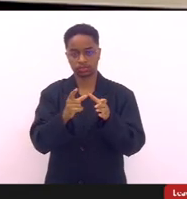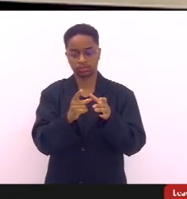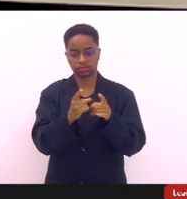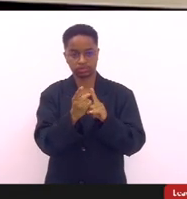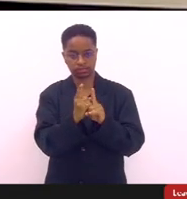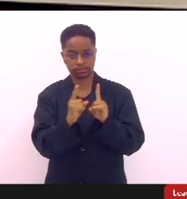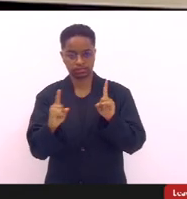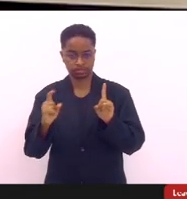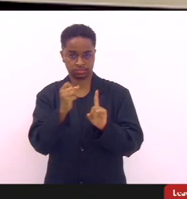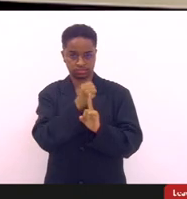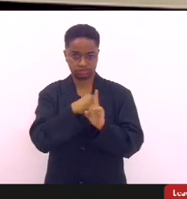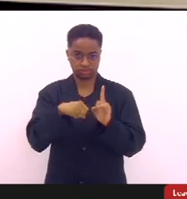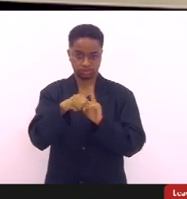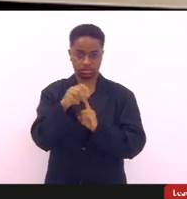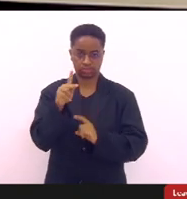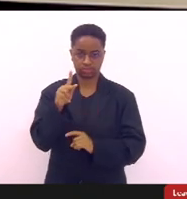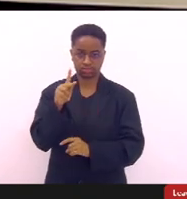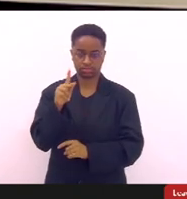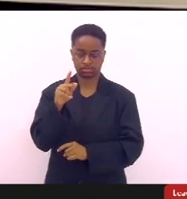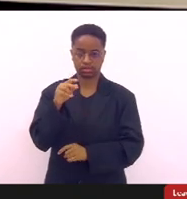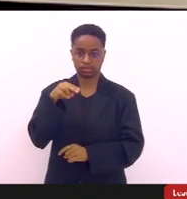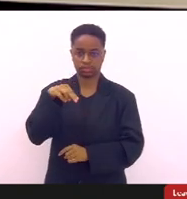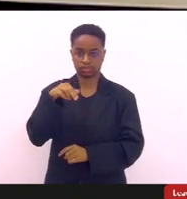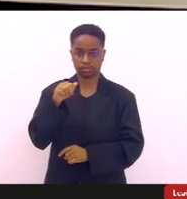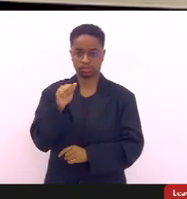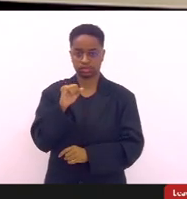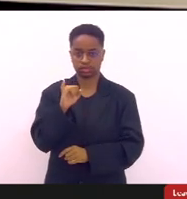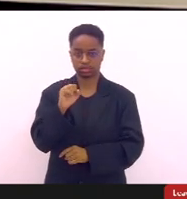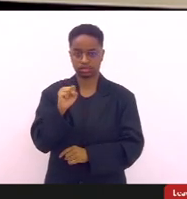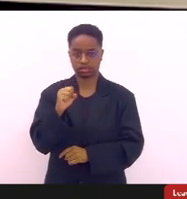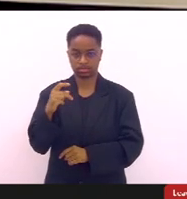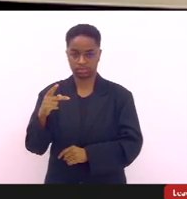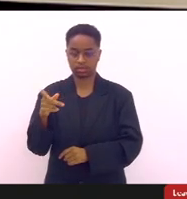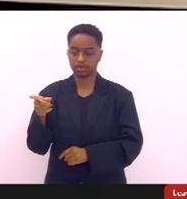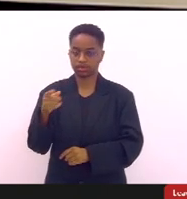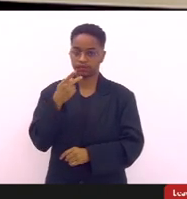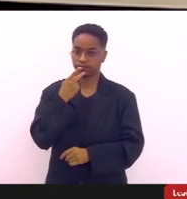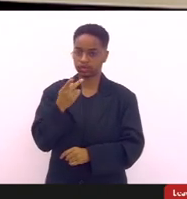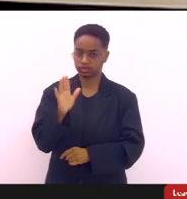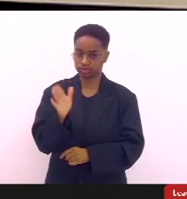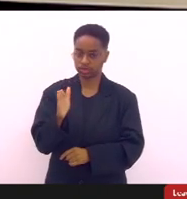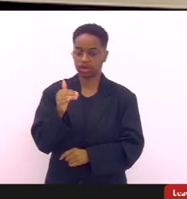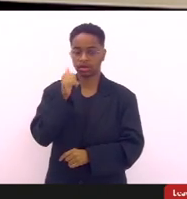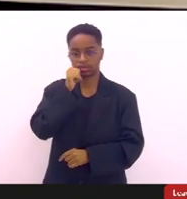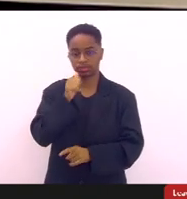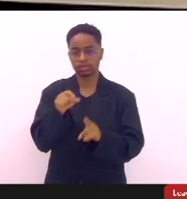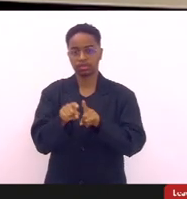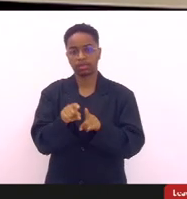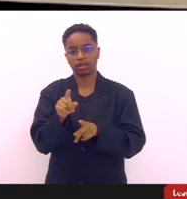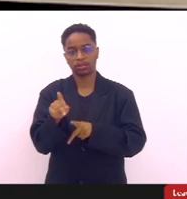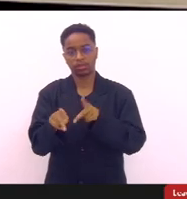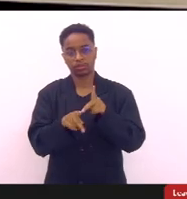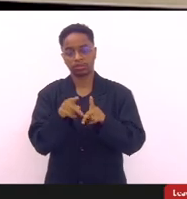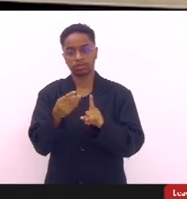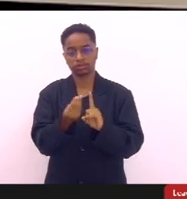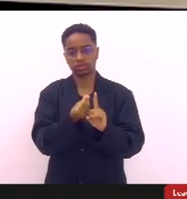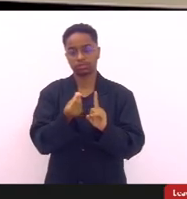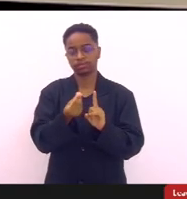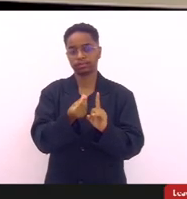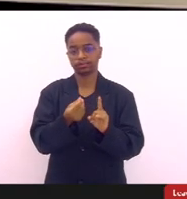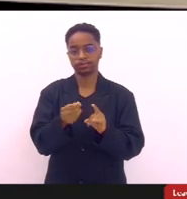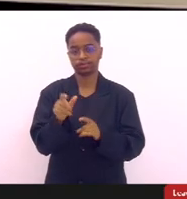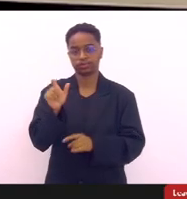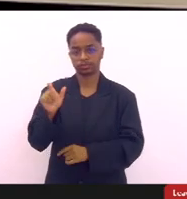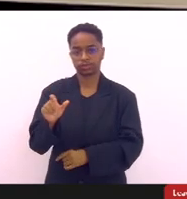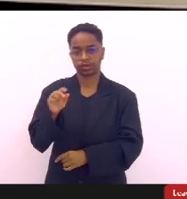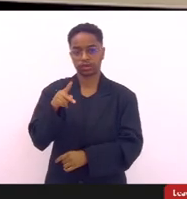PNASP, né, sobre a qual falou tão bem a Superintendente de Atenção Psicossocial e a População em Situações de Vulnerabilidade, a